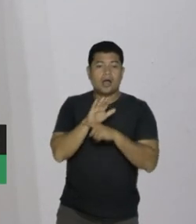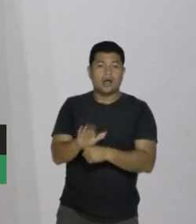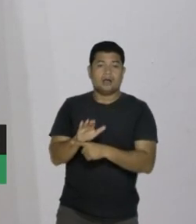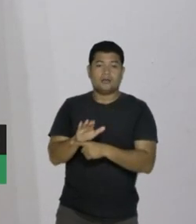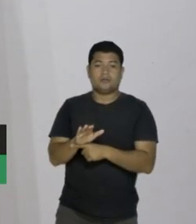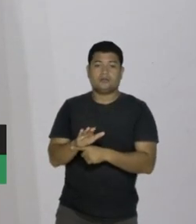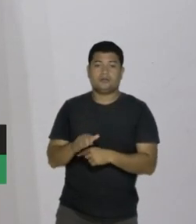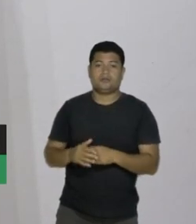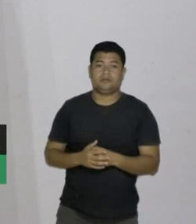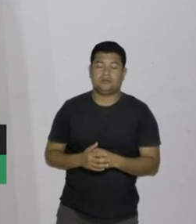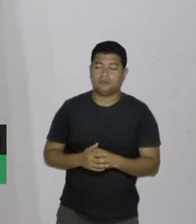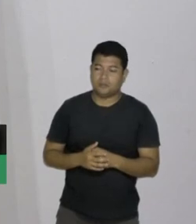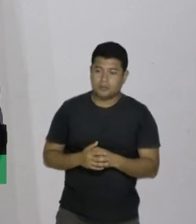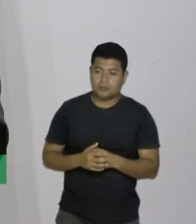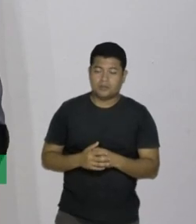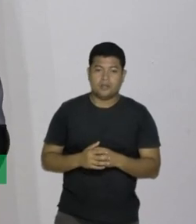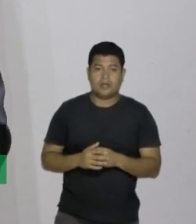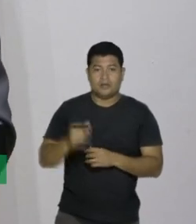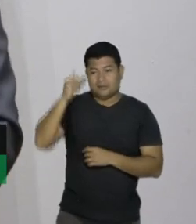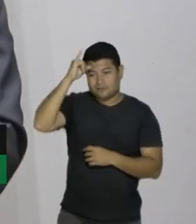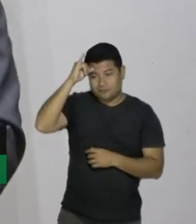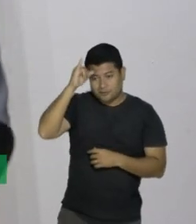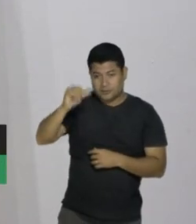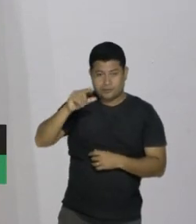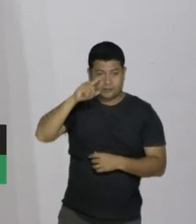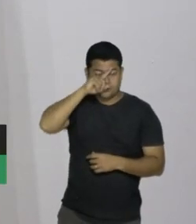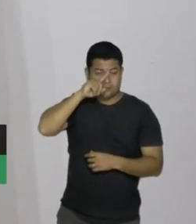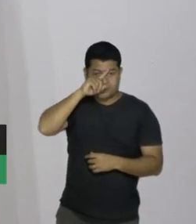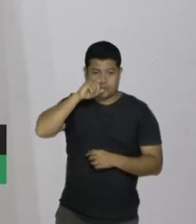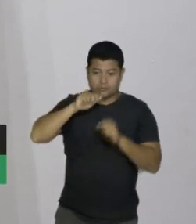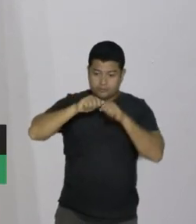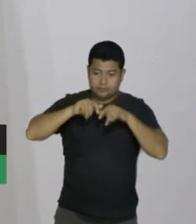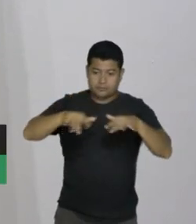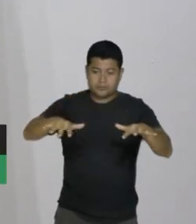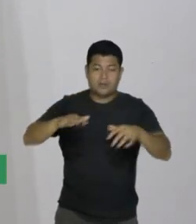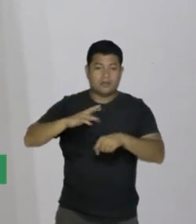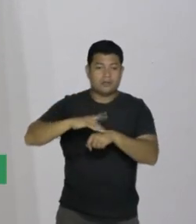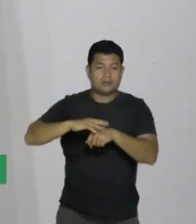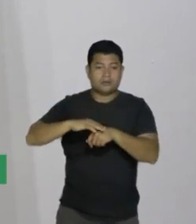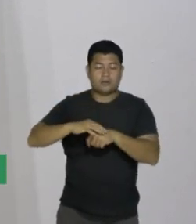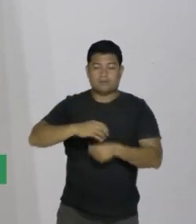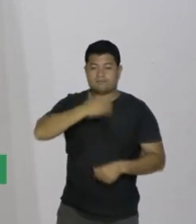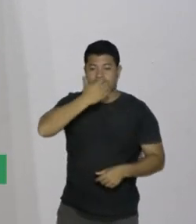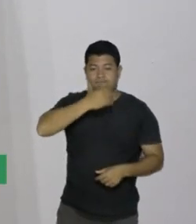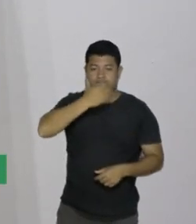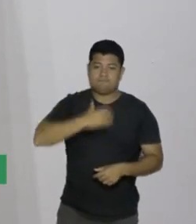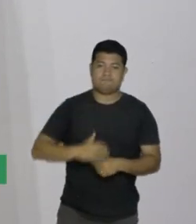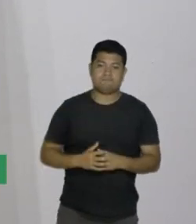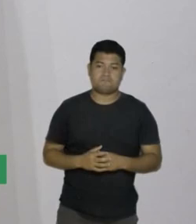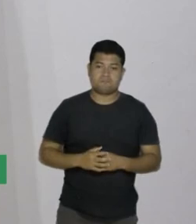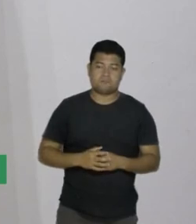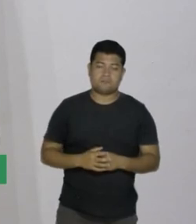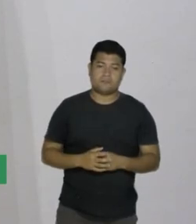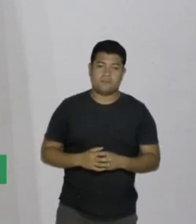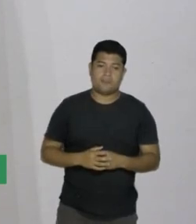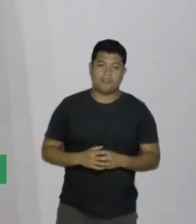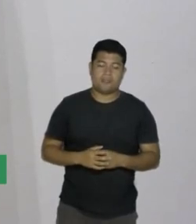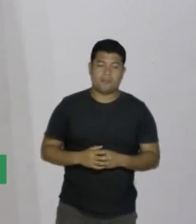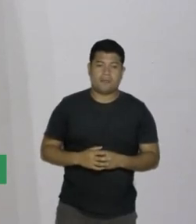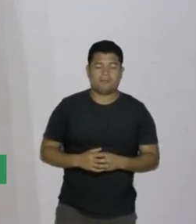concretizado em risco a nossa maçã você dá uma parte Deputado Lucas Neves eu quero lhe parabenizar pela